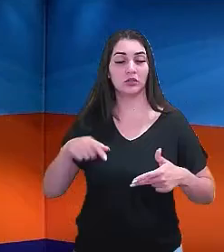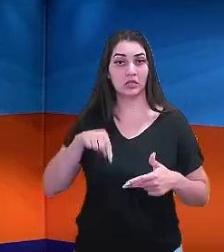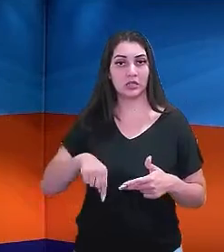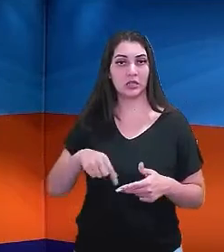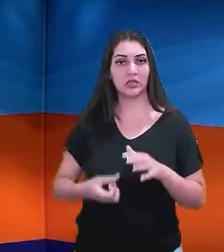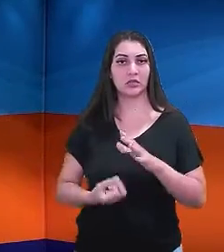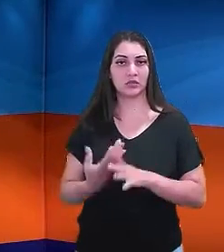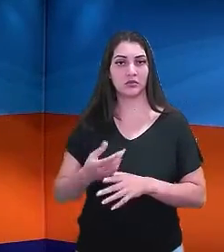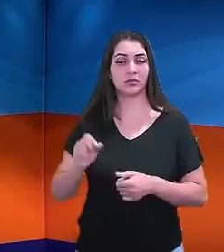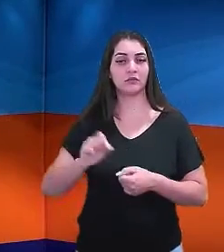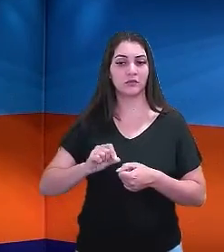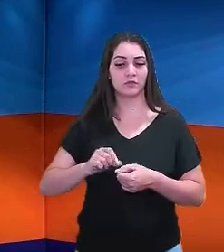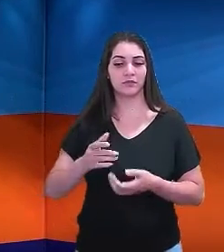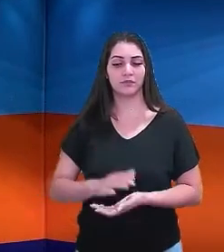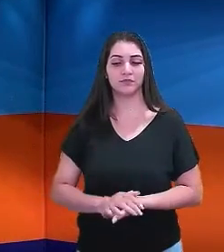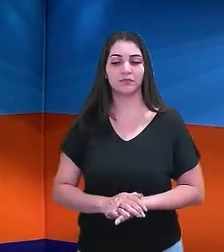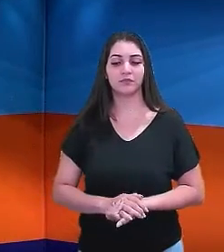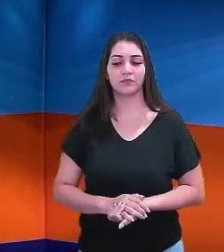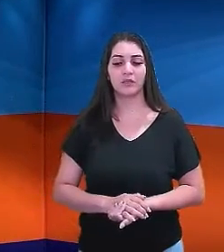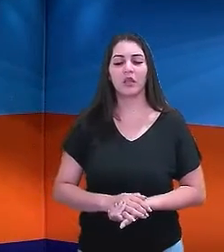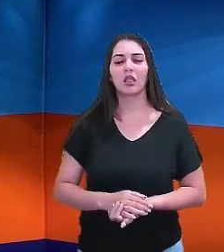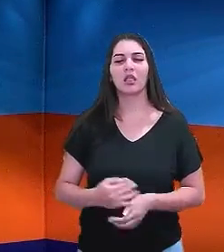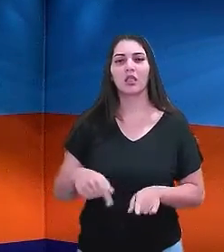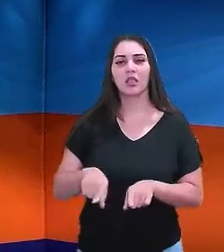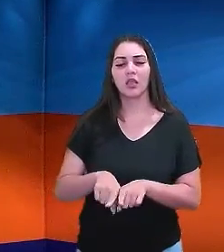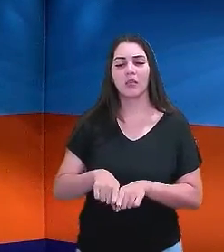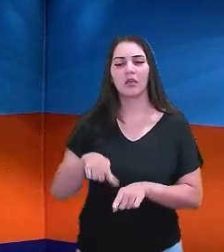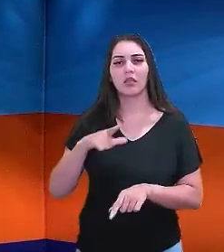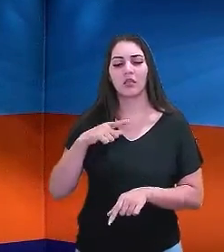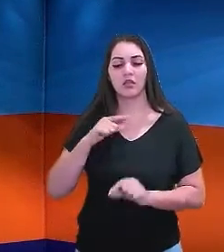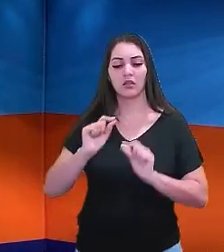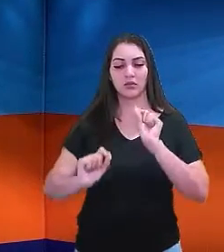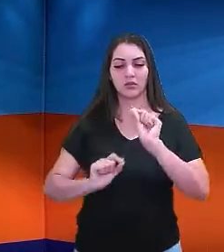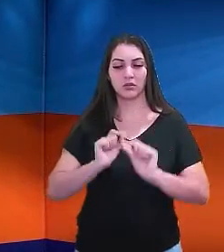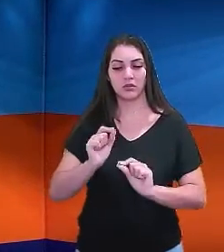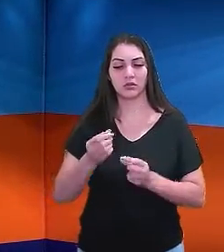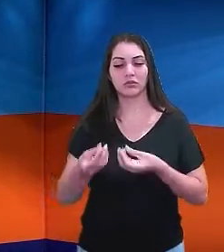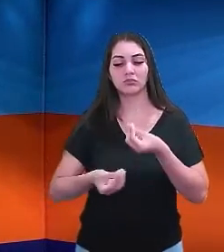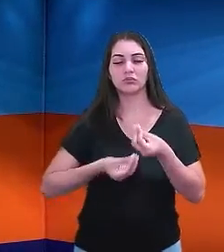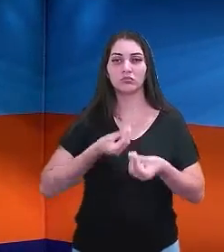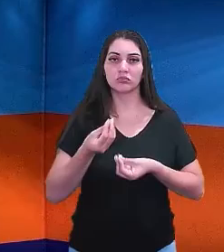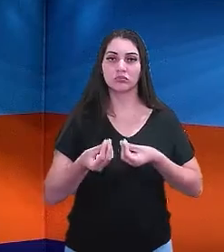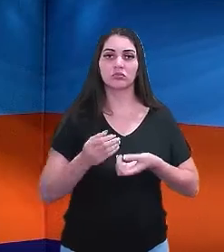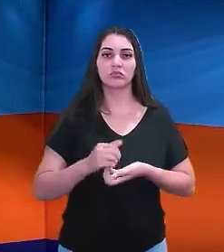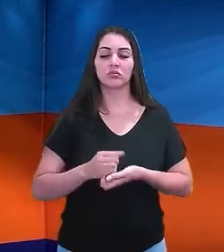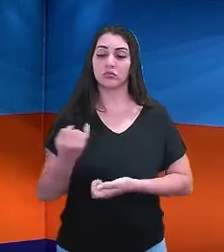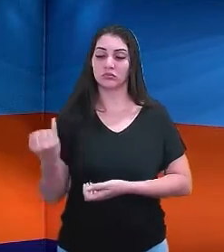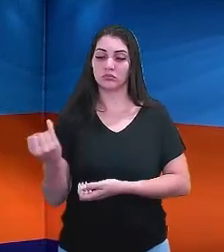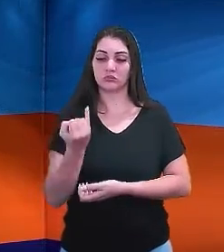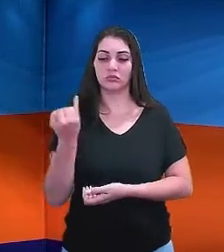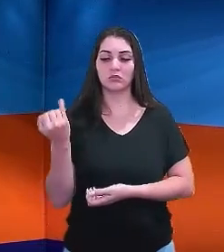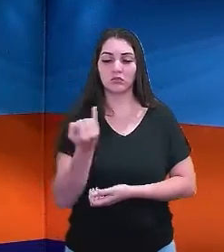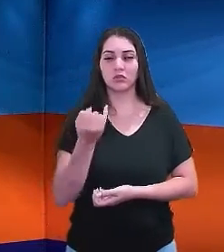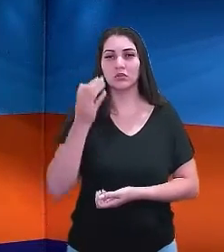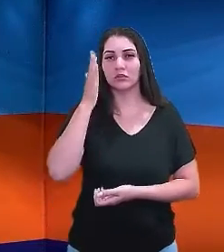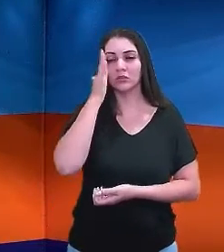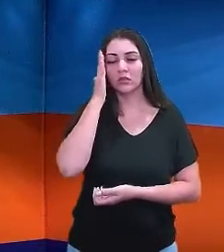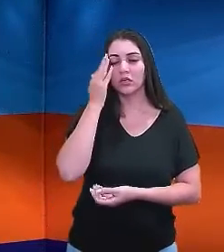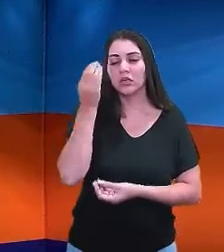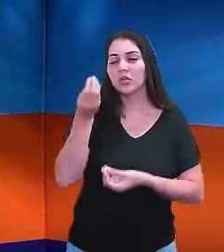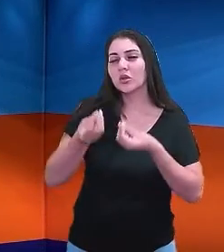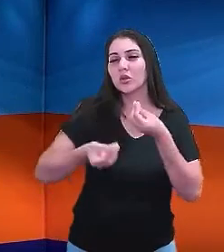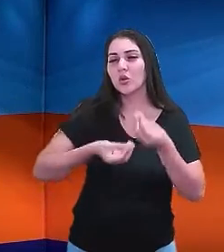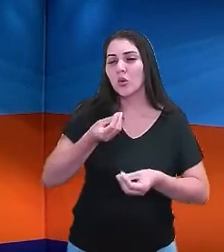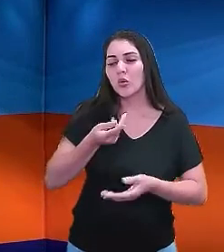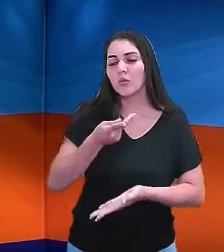produzidos. Além disso, a gente pode citar, pessoal, como importante para entender de que modo